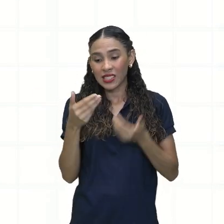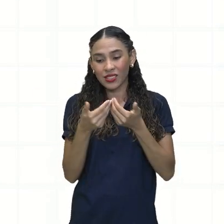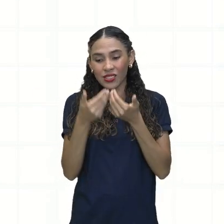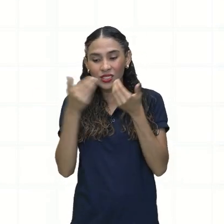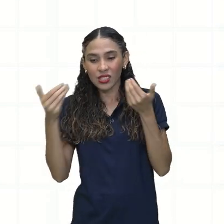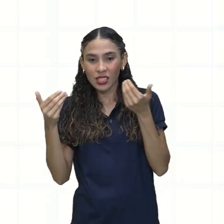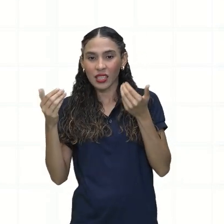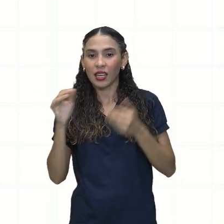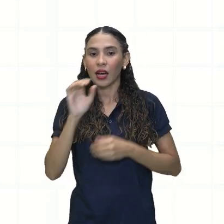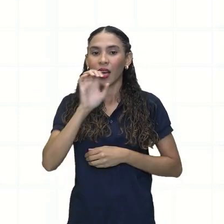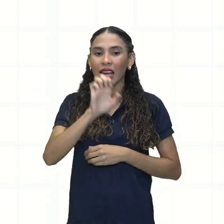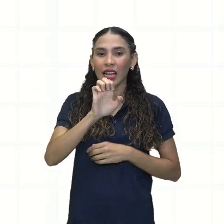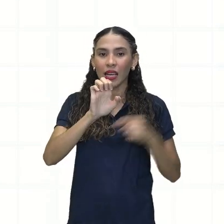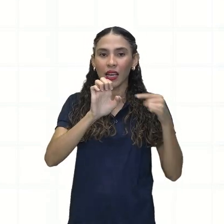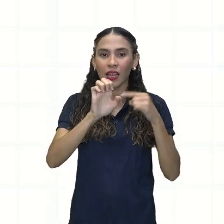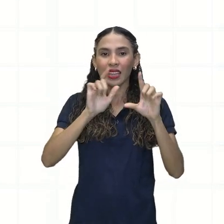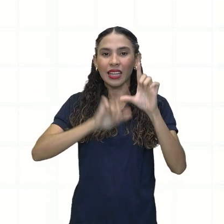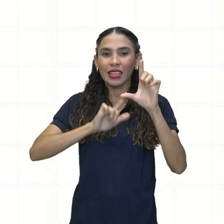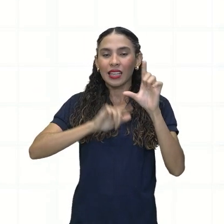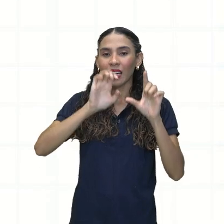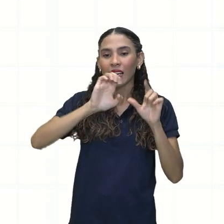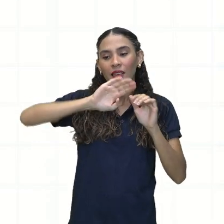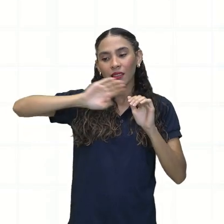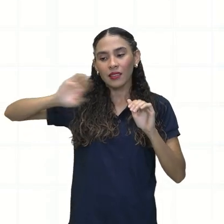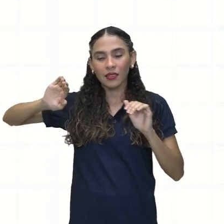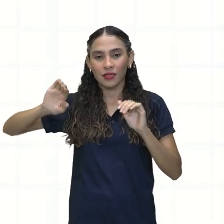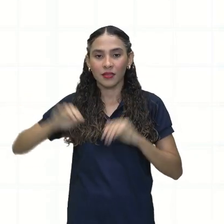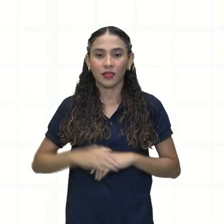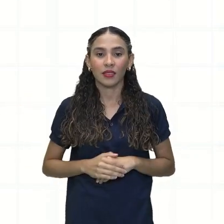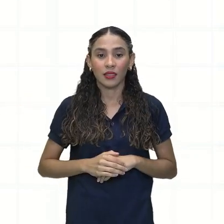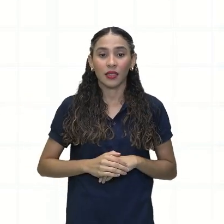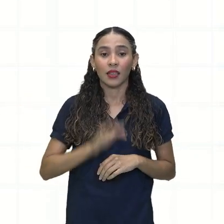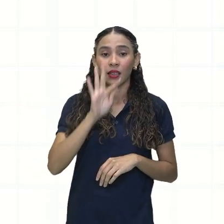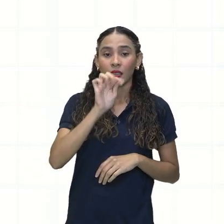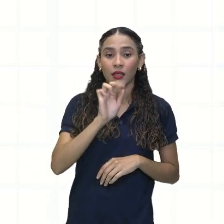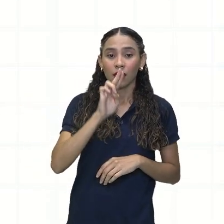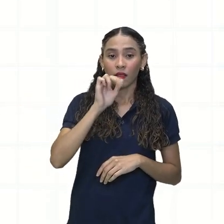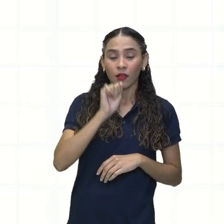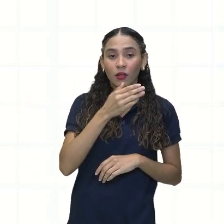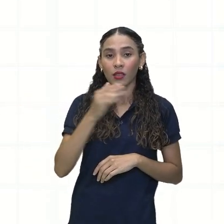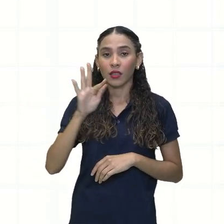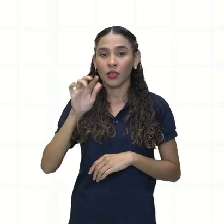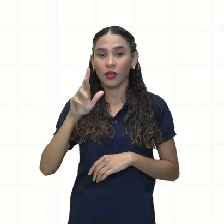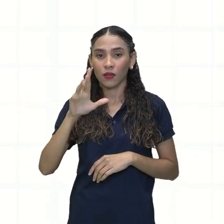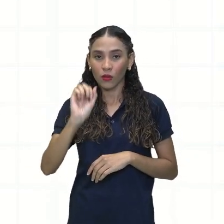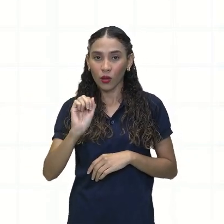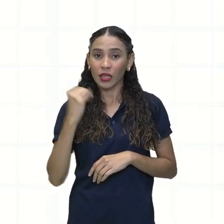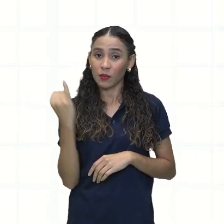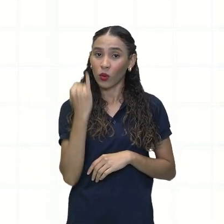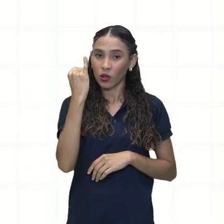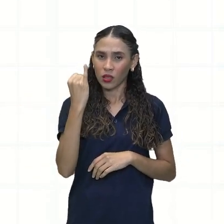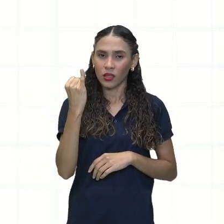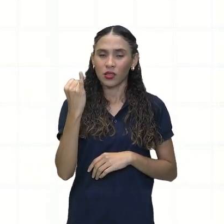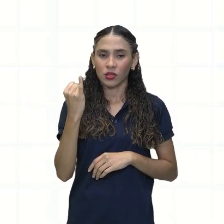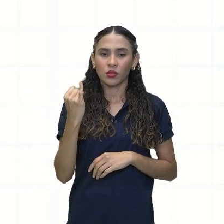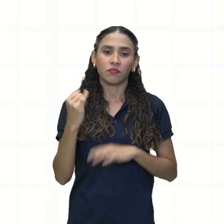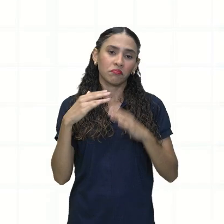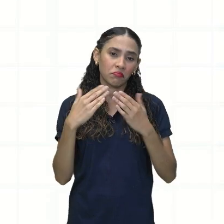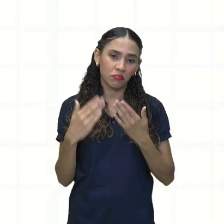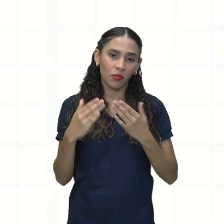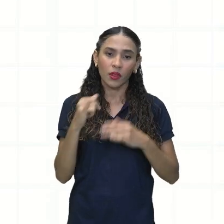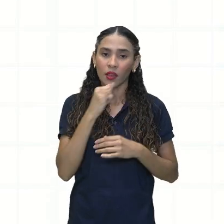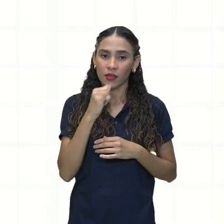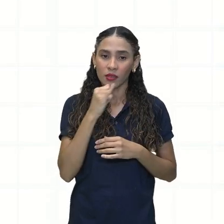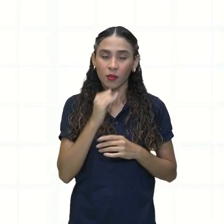palavrinha e, fauna, flora são importantes. Bom, fica uma construção estranha, mas ainda assim,